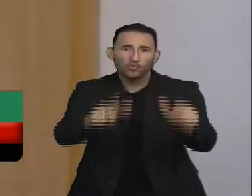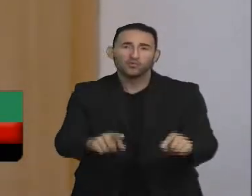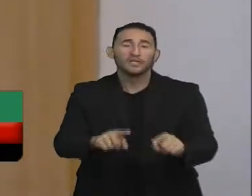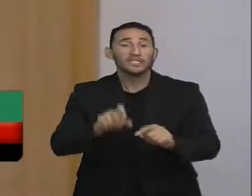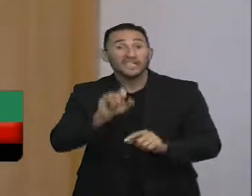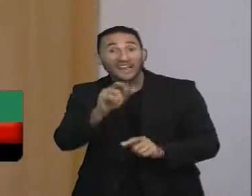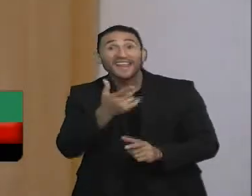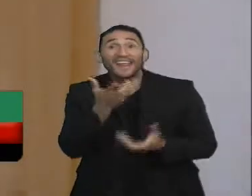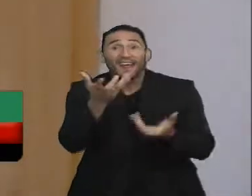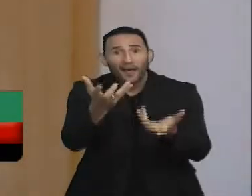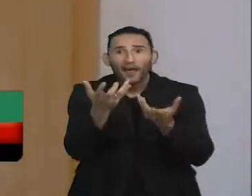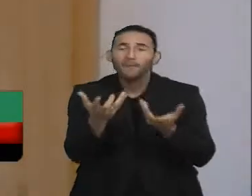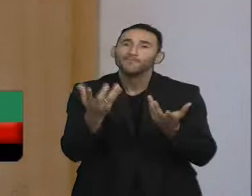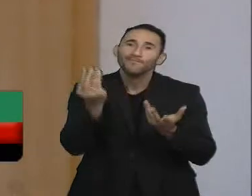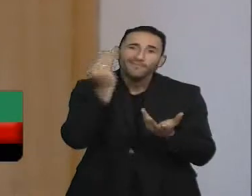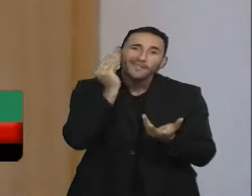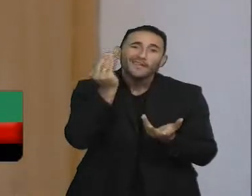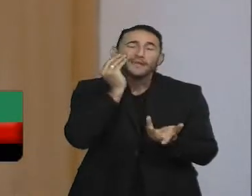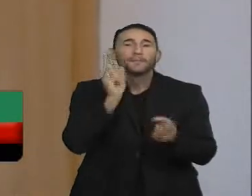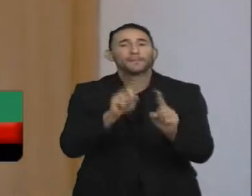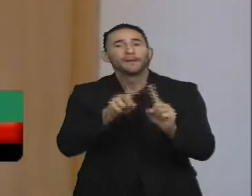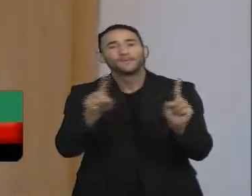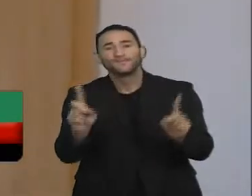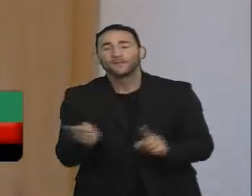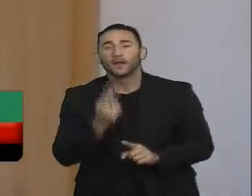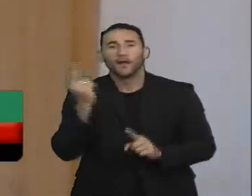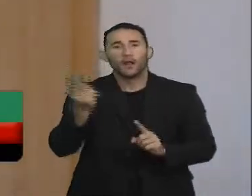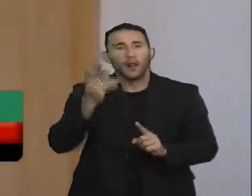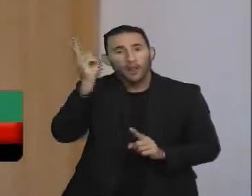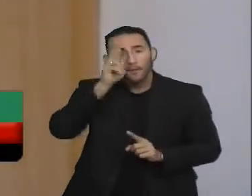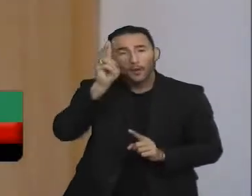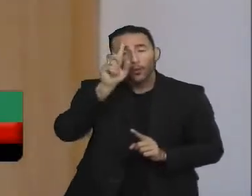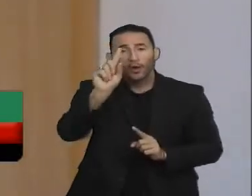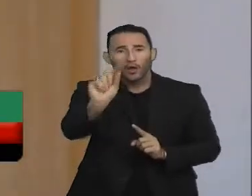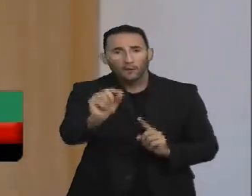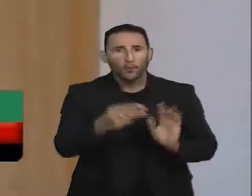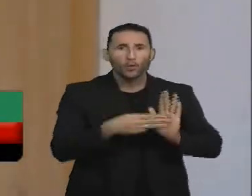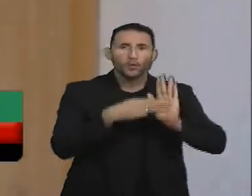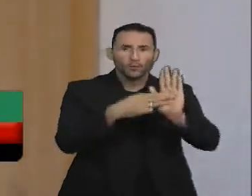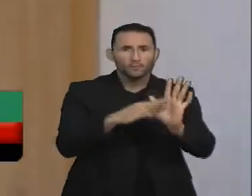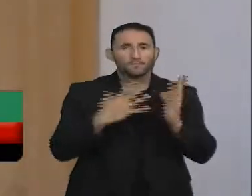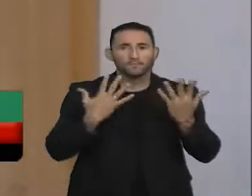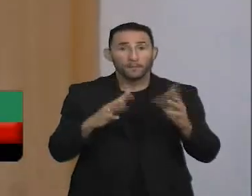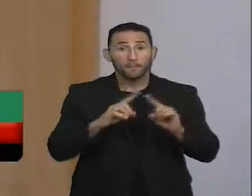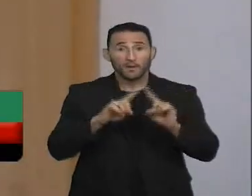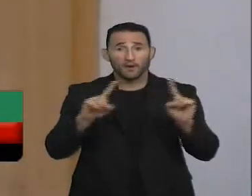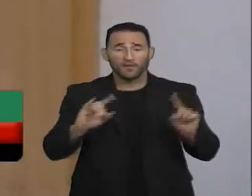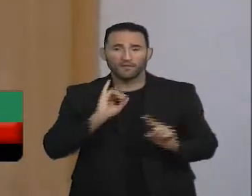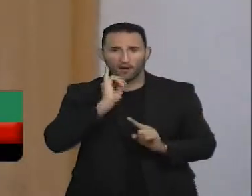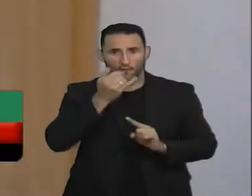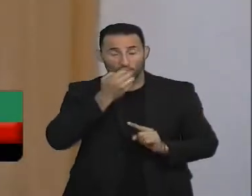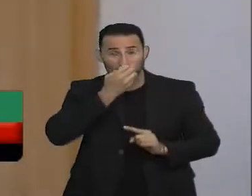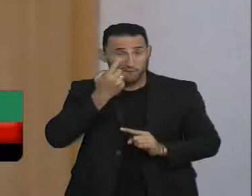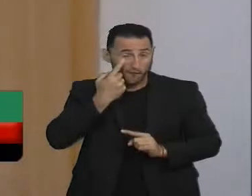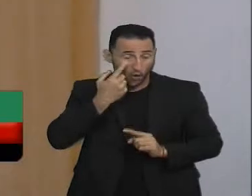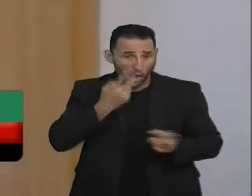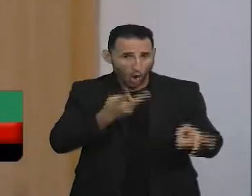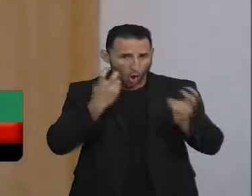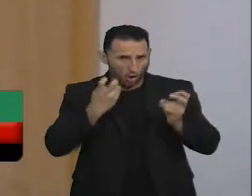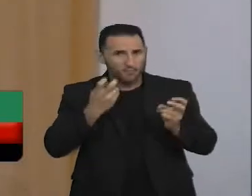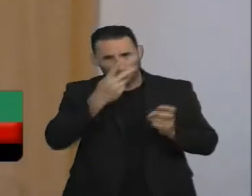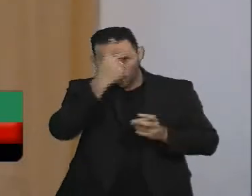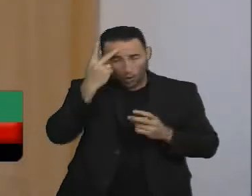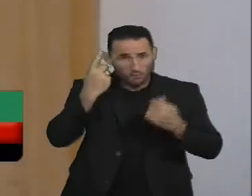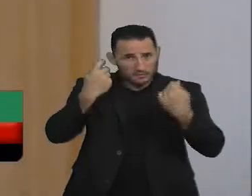aqui, pessoal, viu, César? Lembrando aqui que a moção é de parabenização a você, mas eu quero dizer o seguinte, você veja bem, as pessoas têm